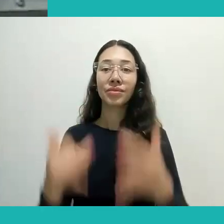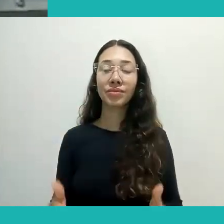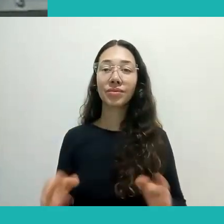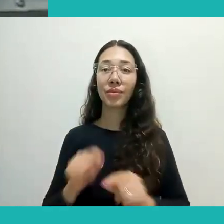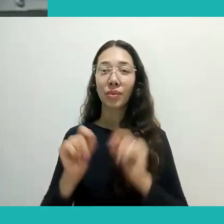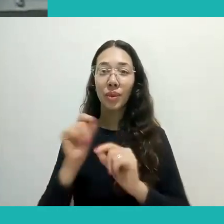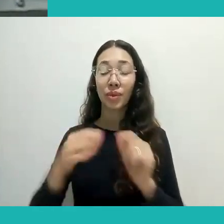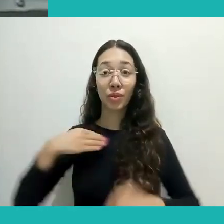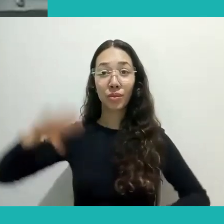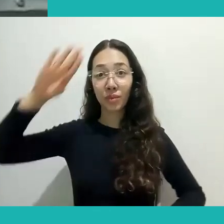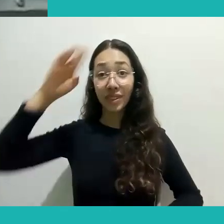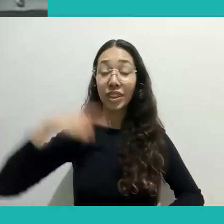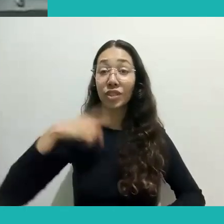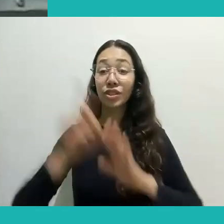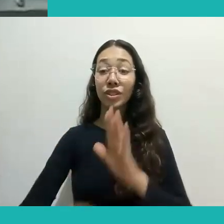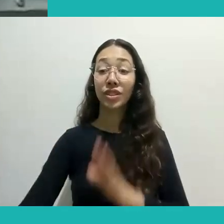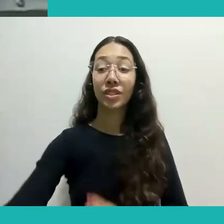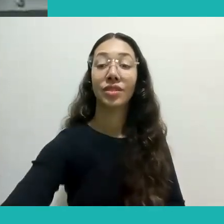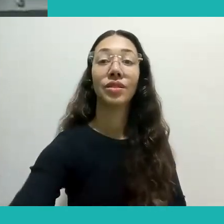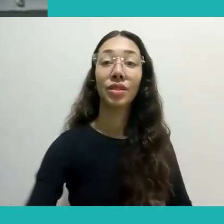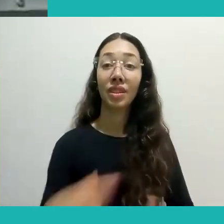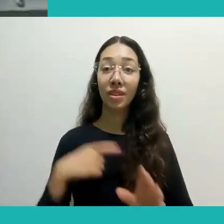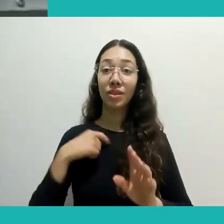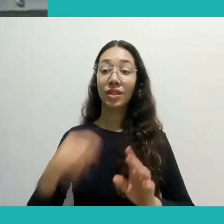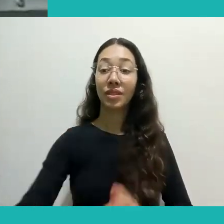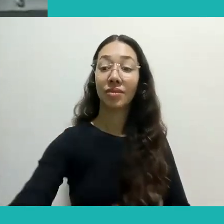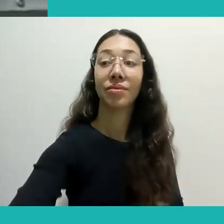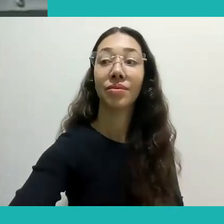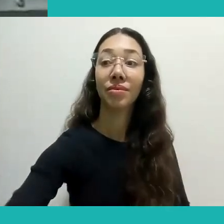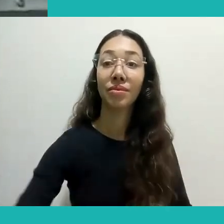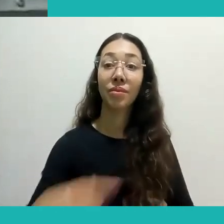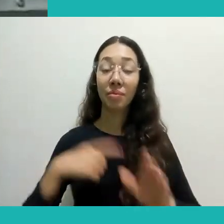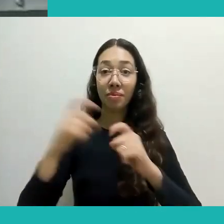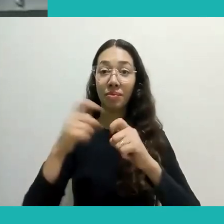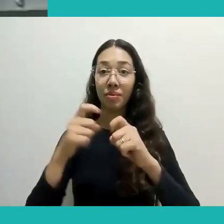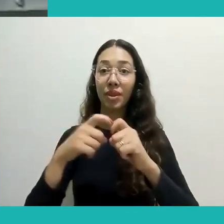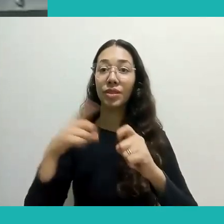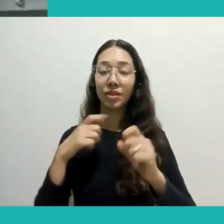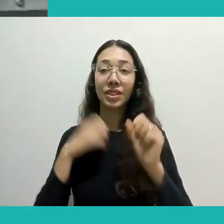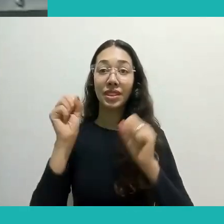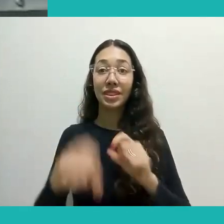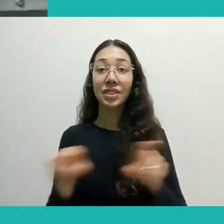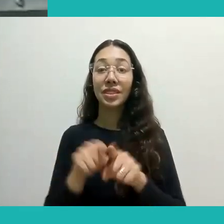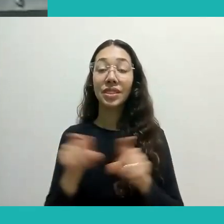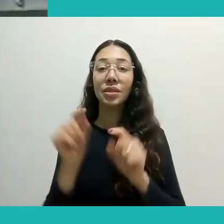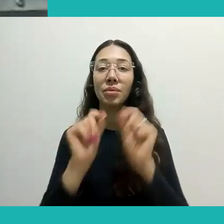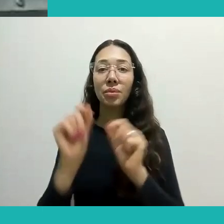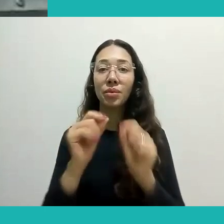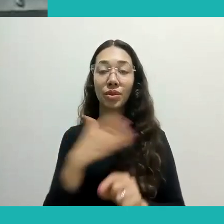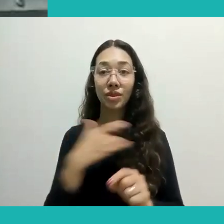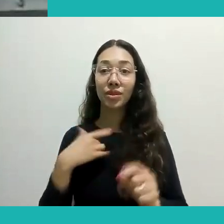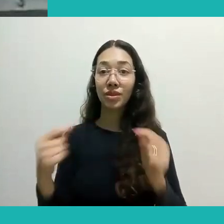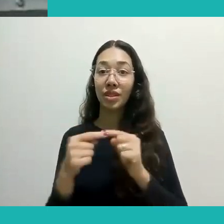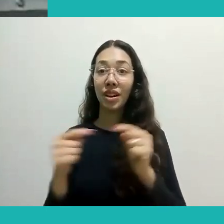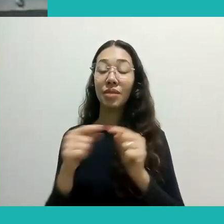Os militares têm direito à assistência médica hospitalar para si e seus dependentes, e os fundos de saúde eles são uma forma de viabilizar esse